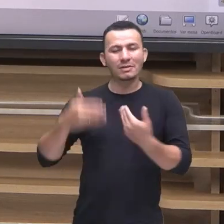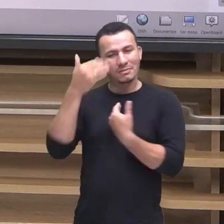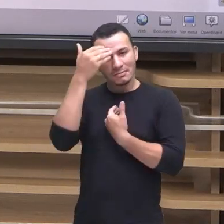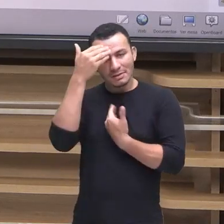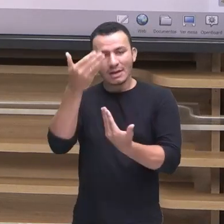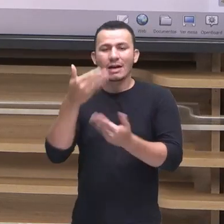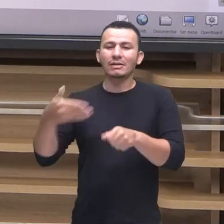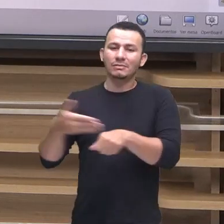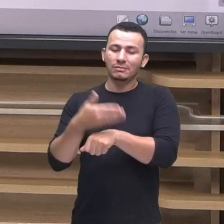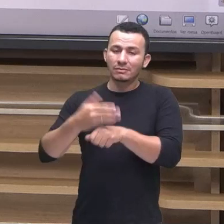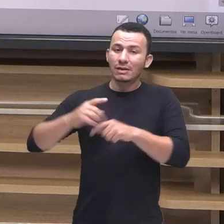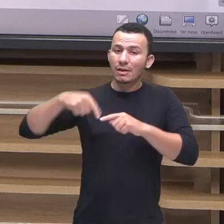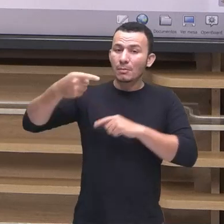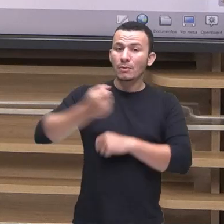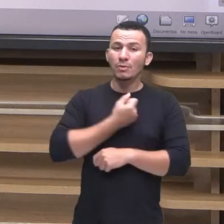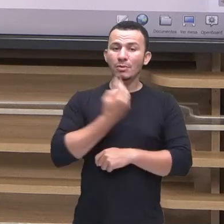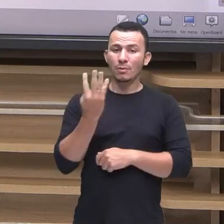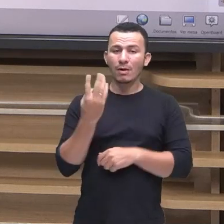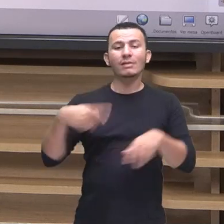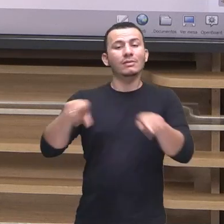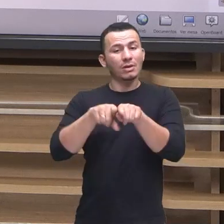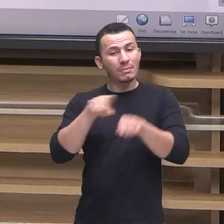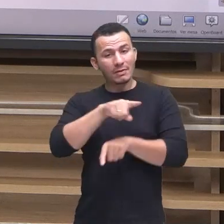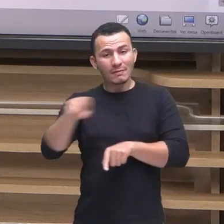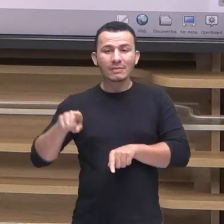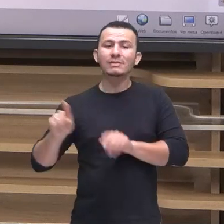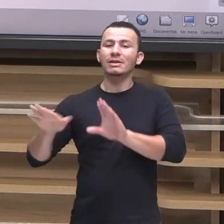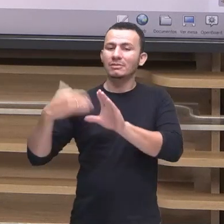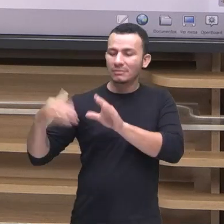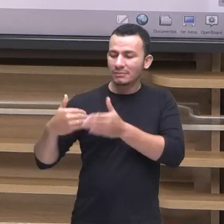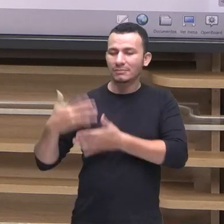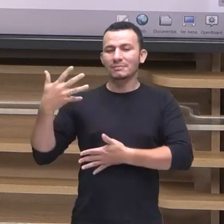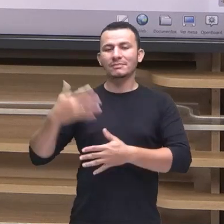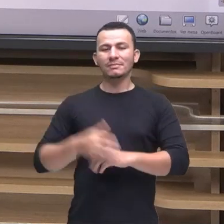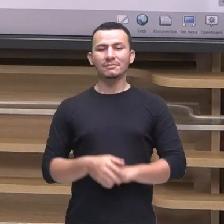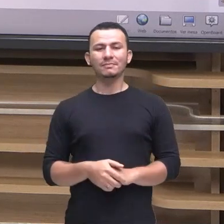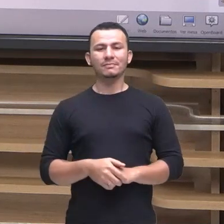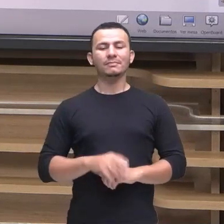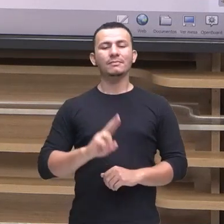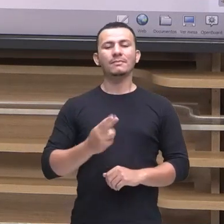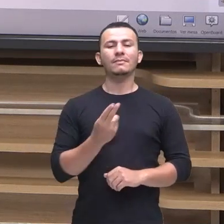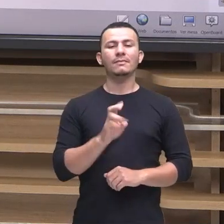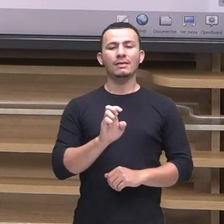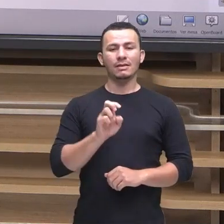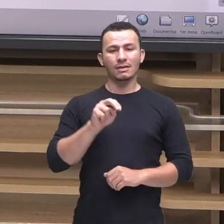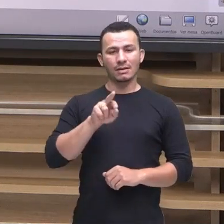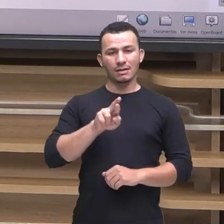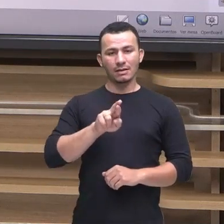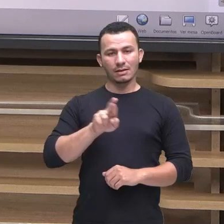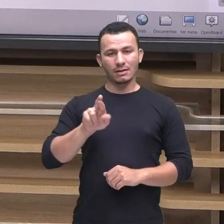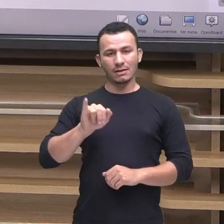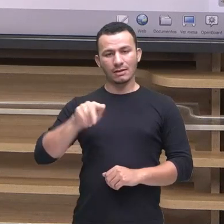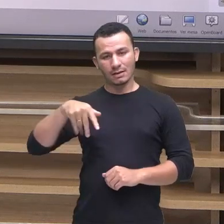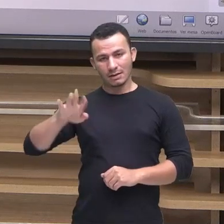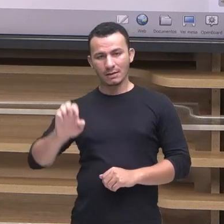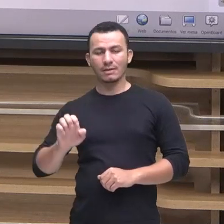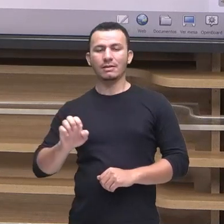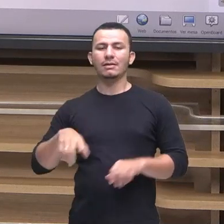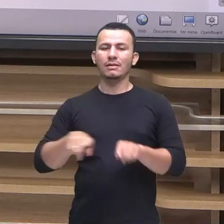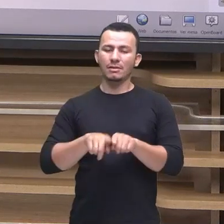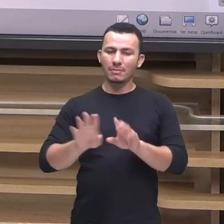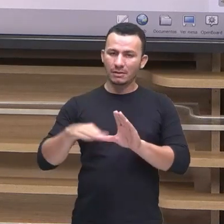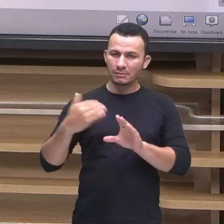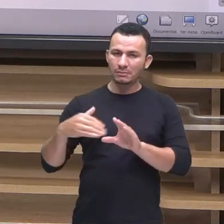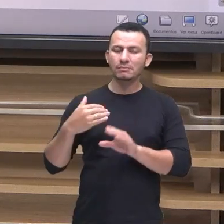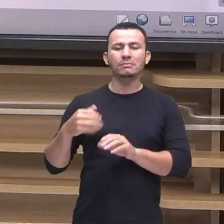Ellen. Responda também depois na 4ª questão, tá bom? E o Henrique também, ó. O Henrique também está participando aqui, né,